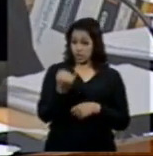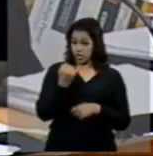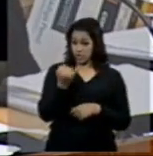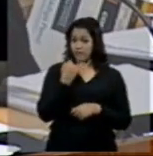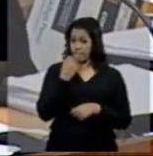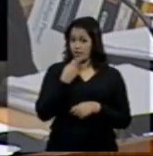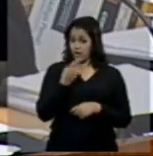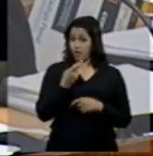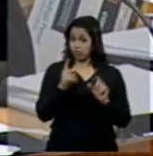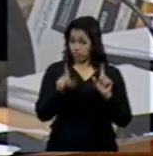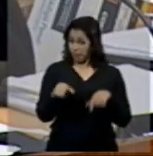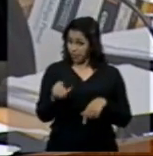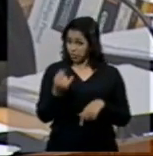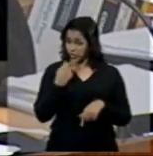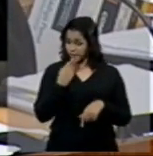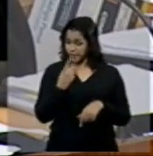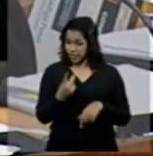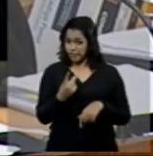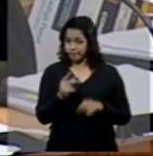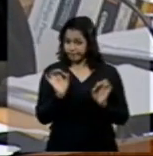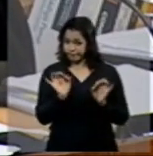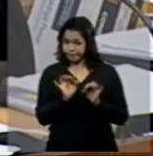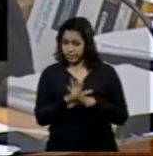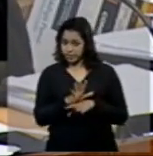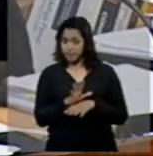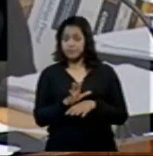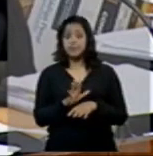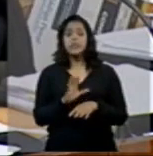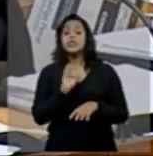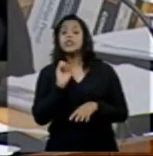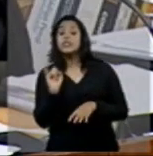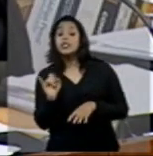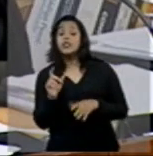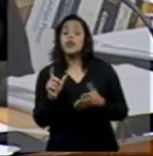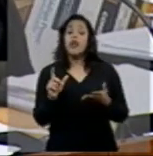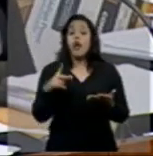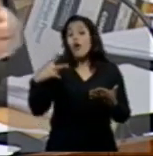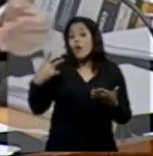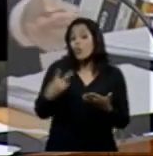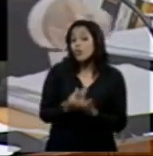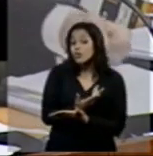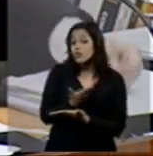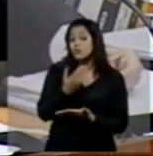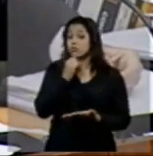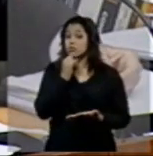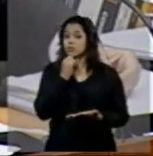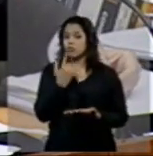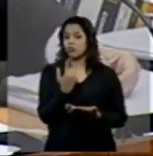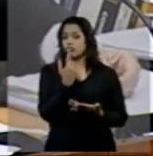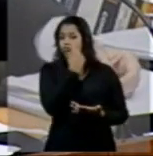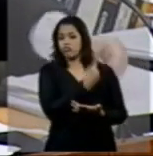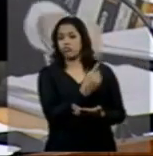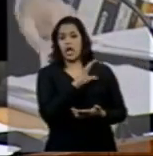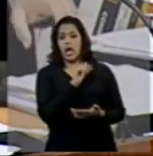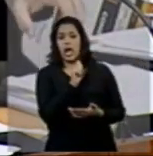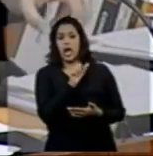esse destaque, em conclusão, se houver, num caso